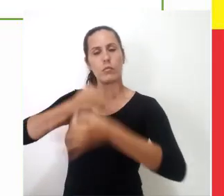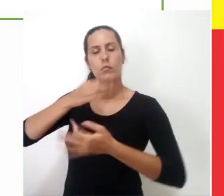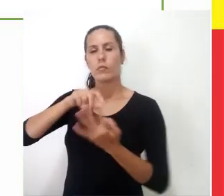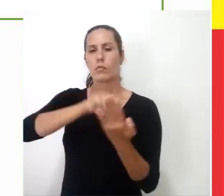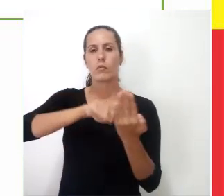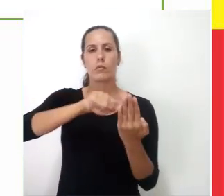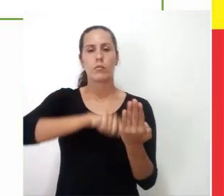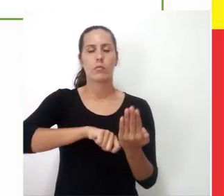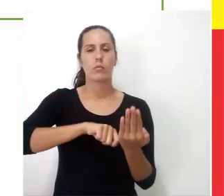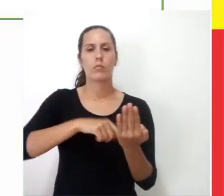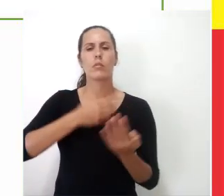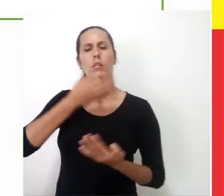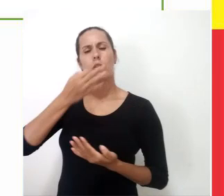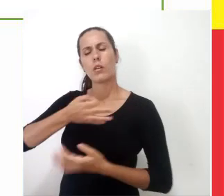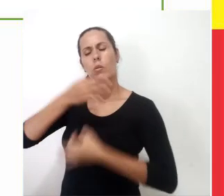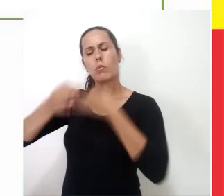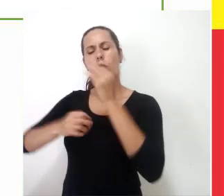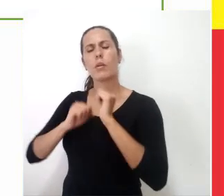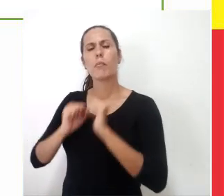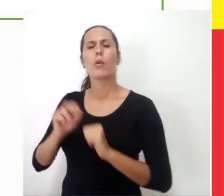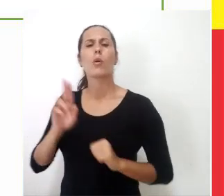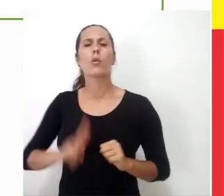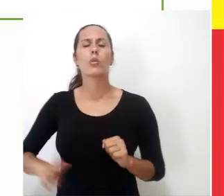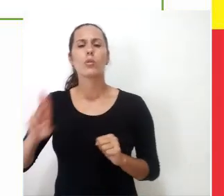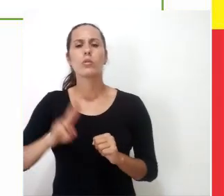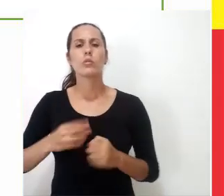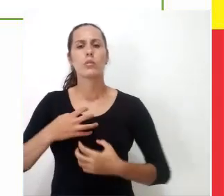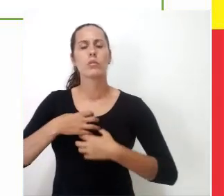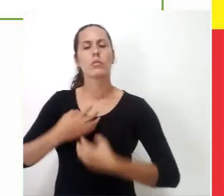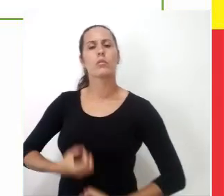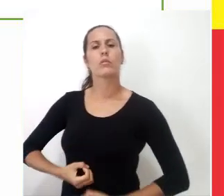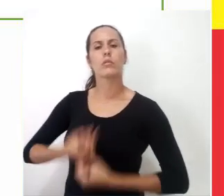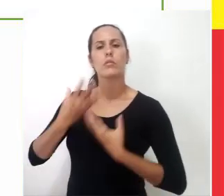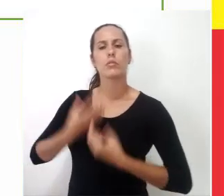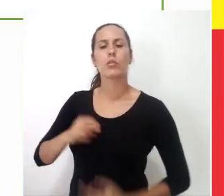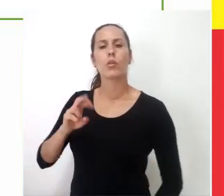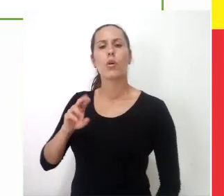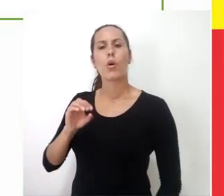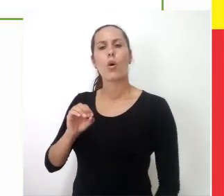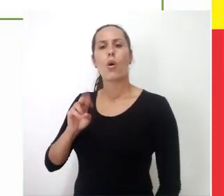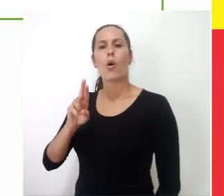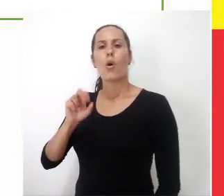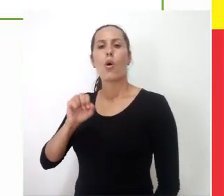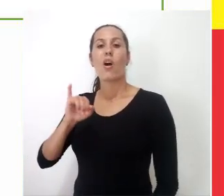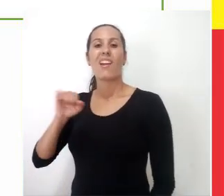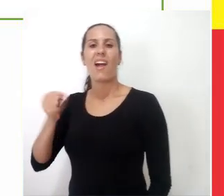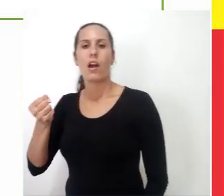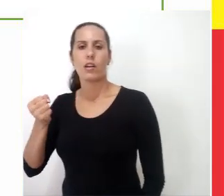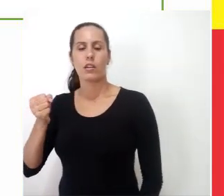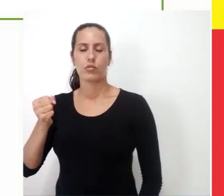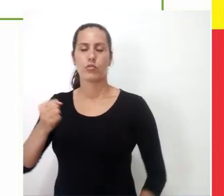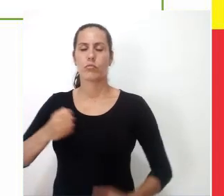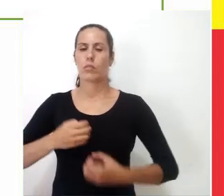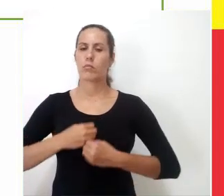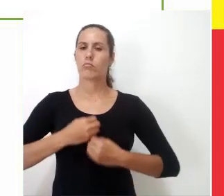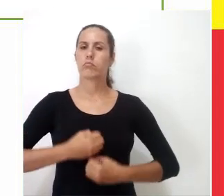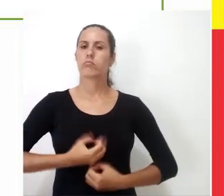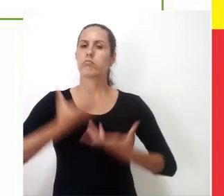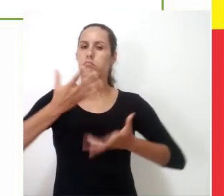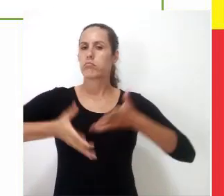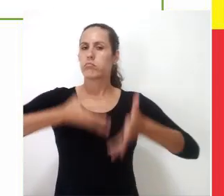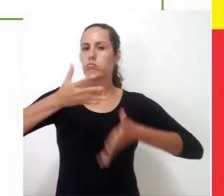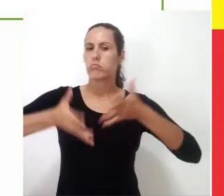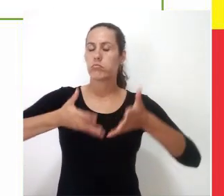a argumentação pode ser utilizada nos discursos orais, por exemplo. É aquilo que eu falei a vocês no